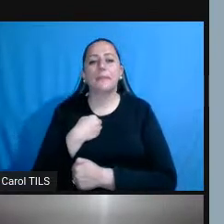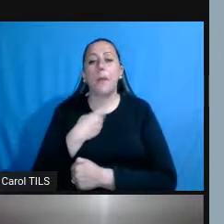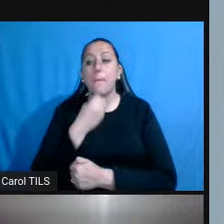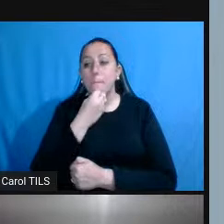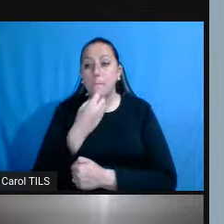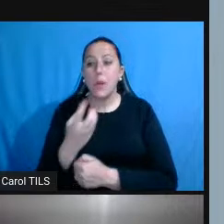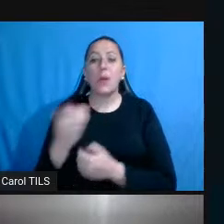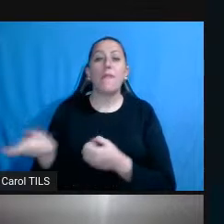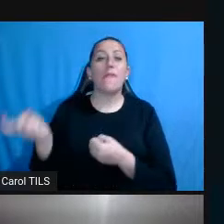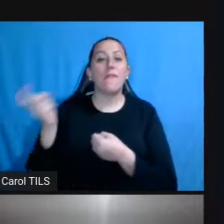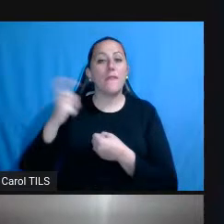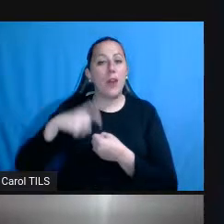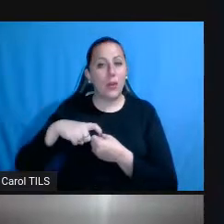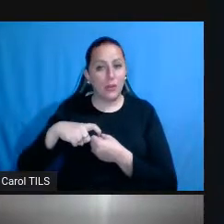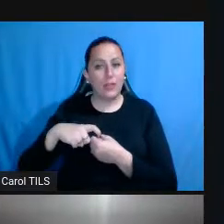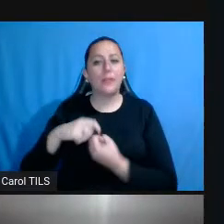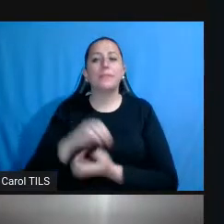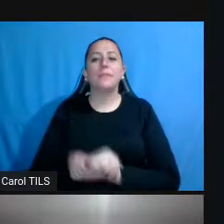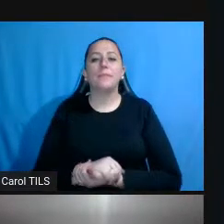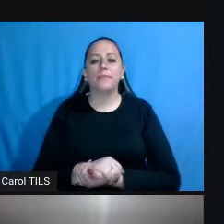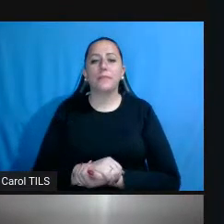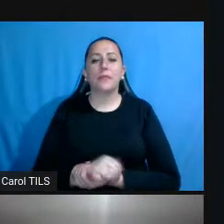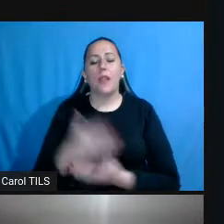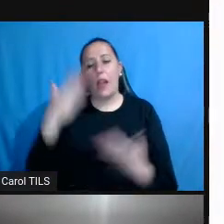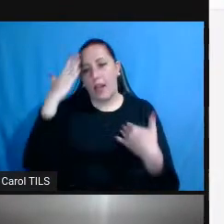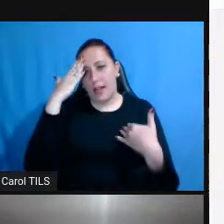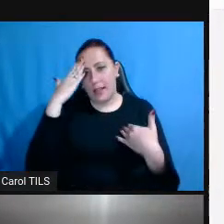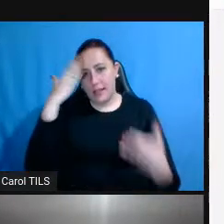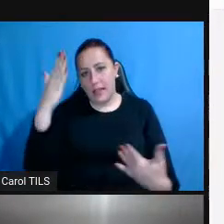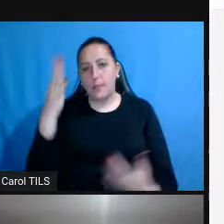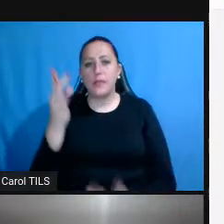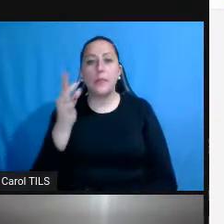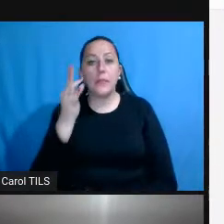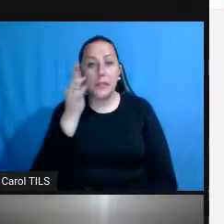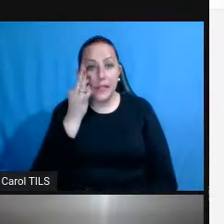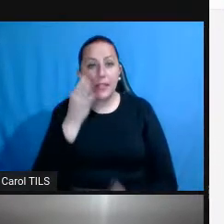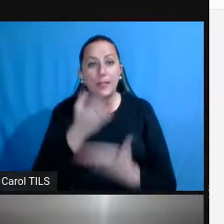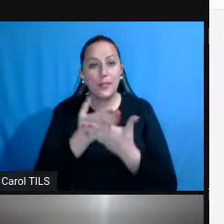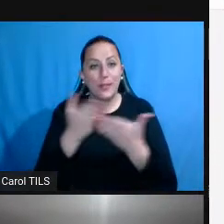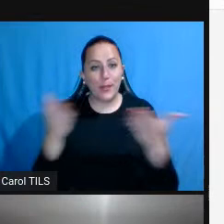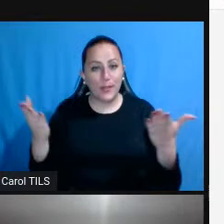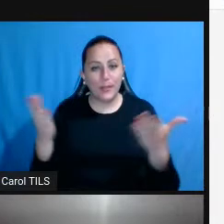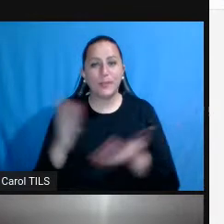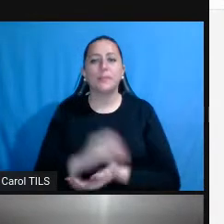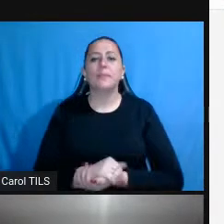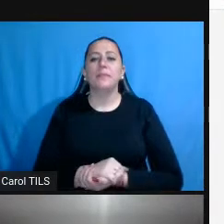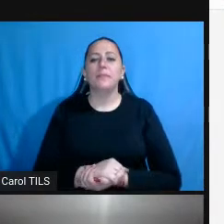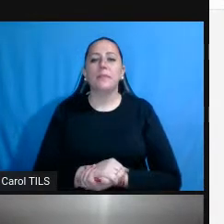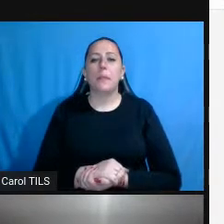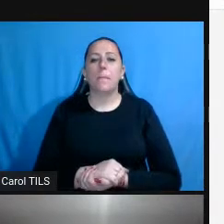retorno, então, agradecemos a presença de vocês.